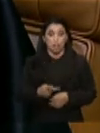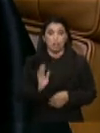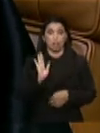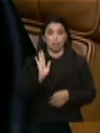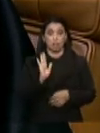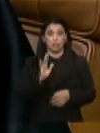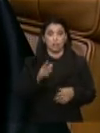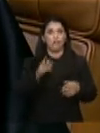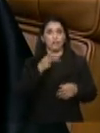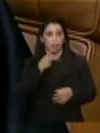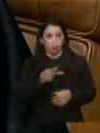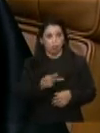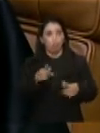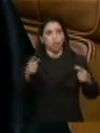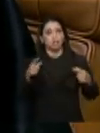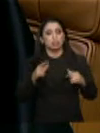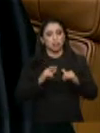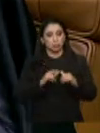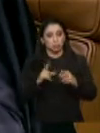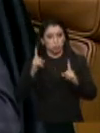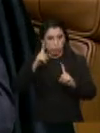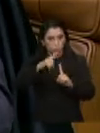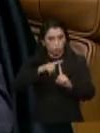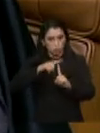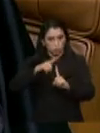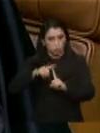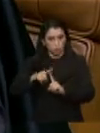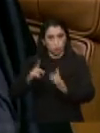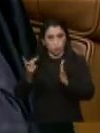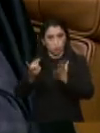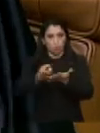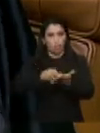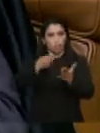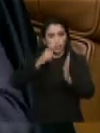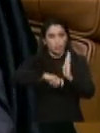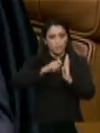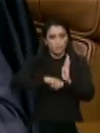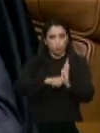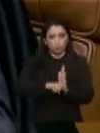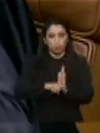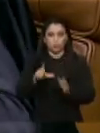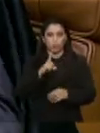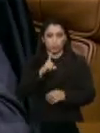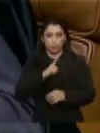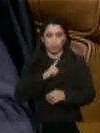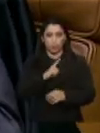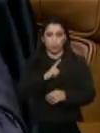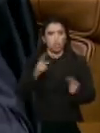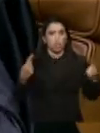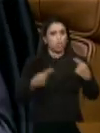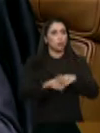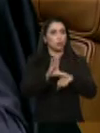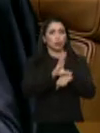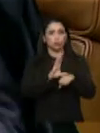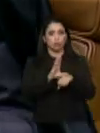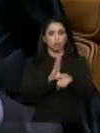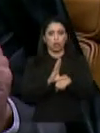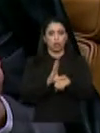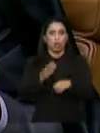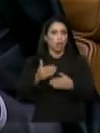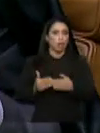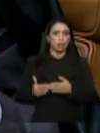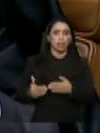declarado constitucional um tributo, eu vou continuar a deixar de recolher porque eu tenho uma decisão transitada em julgado em